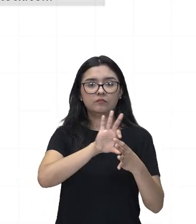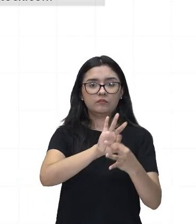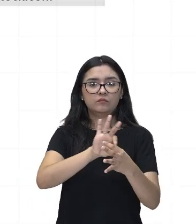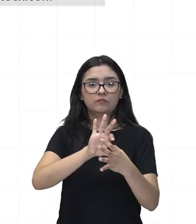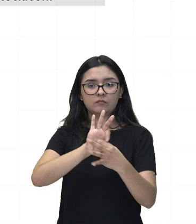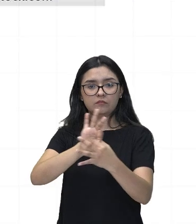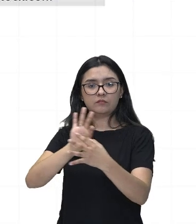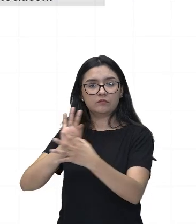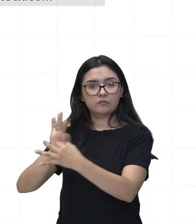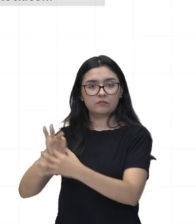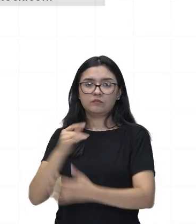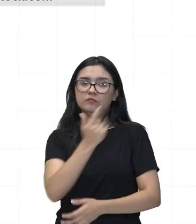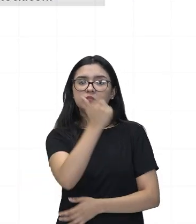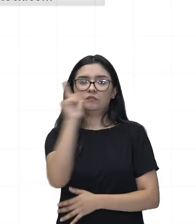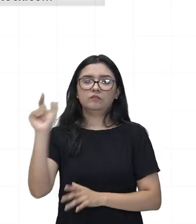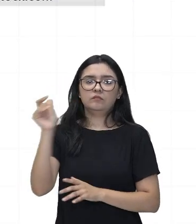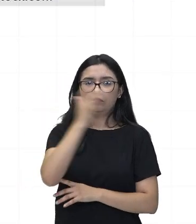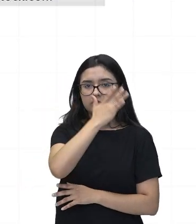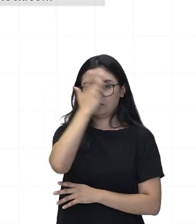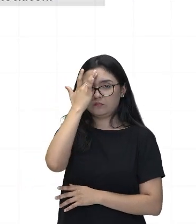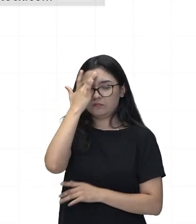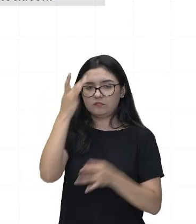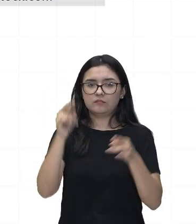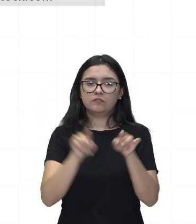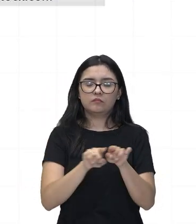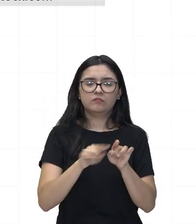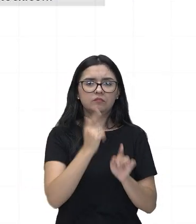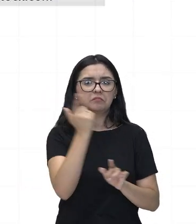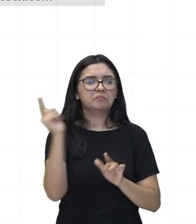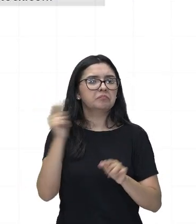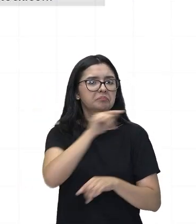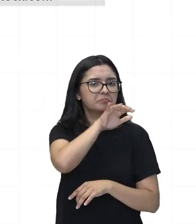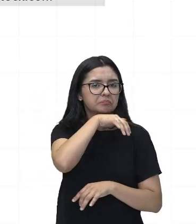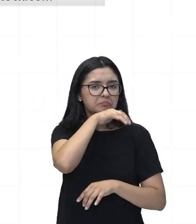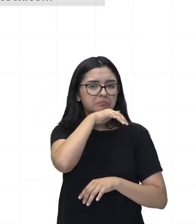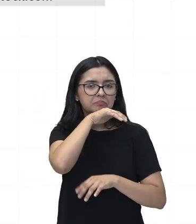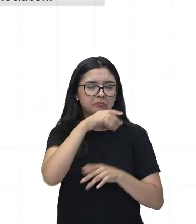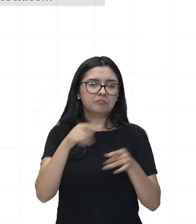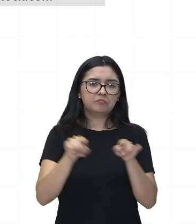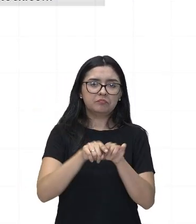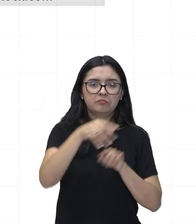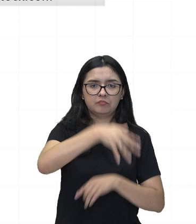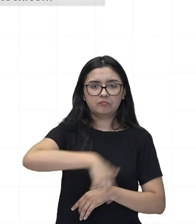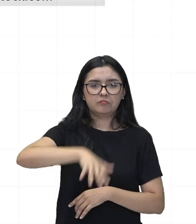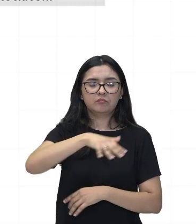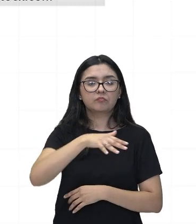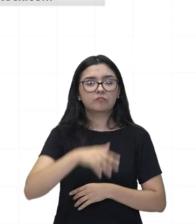outras pessoas, sejam os outros seres da natureza e do meio ambiente.